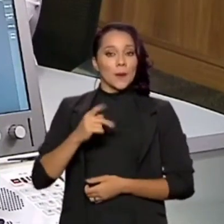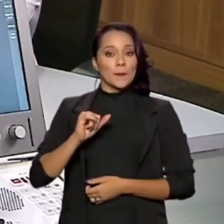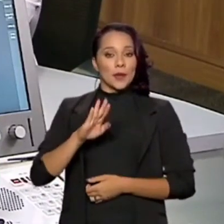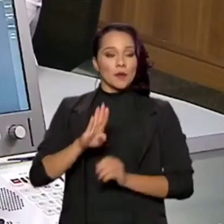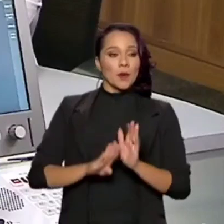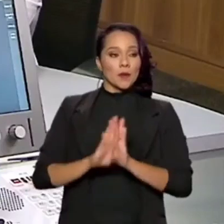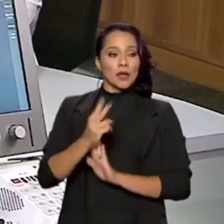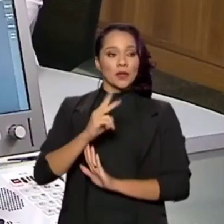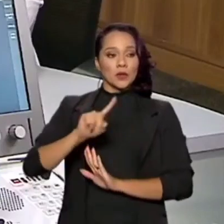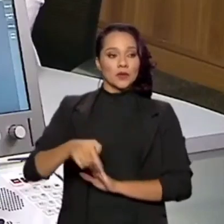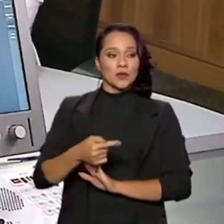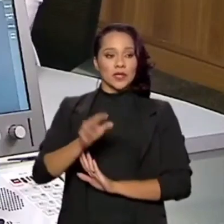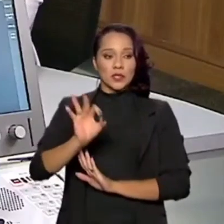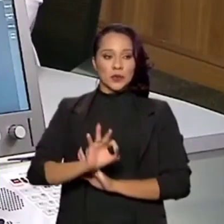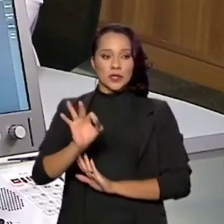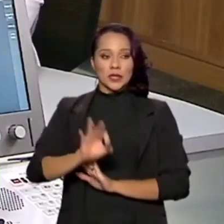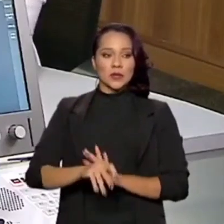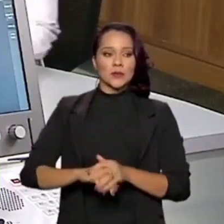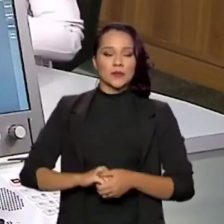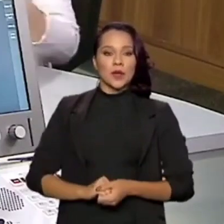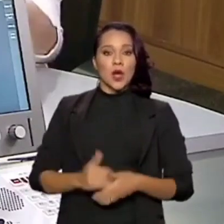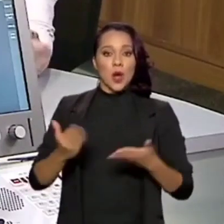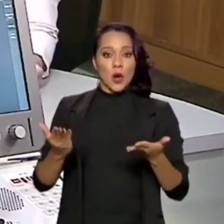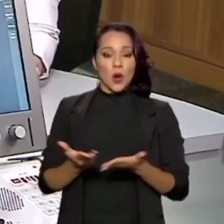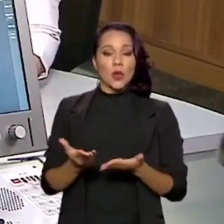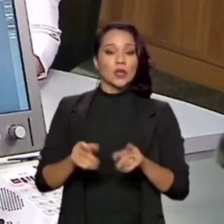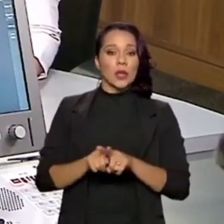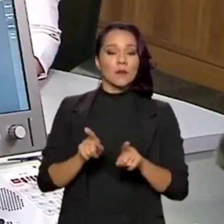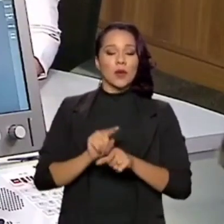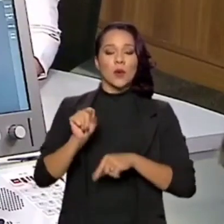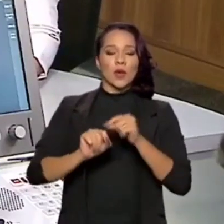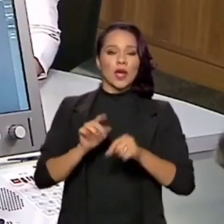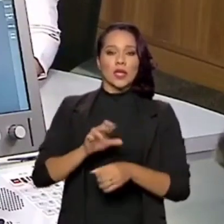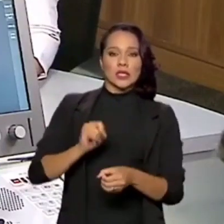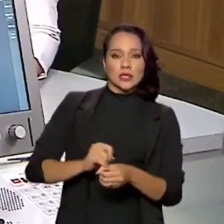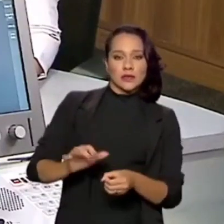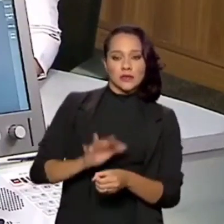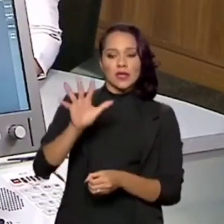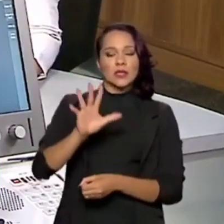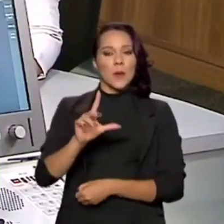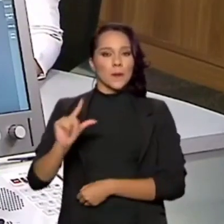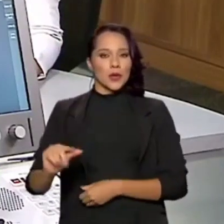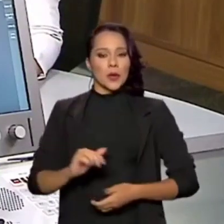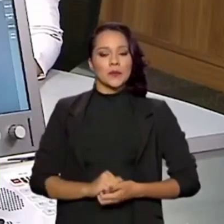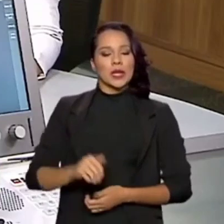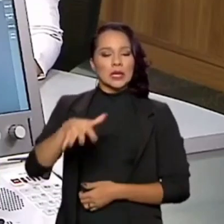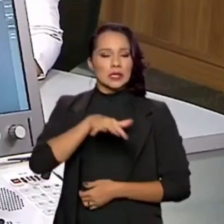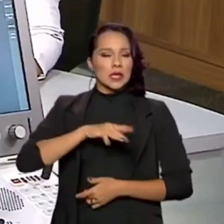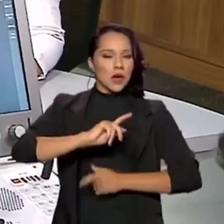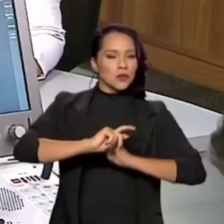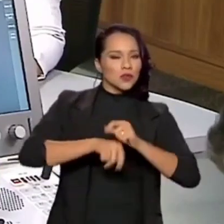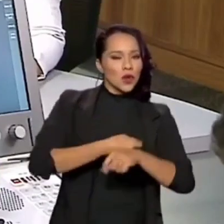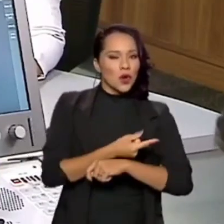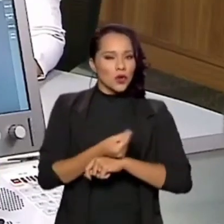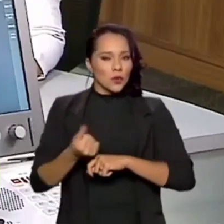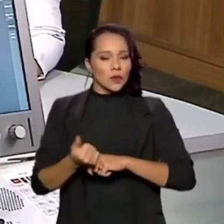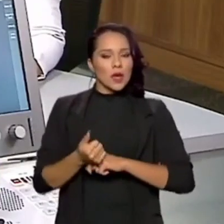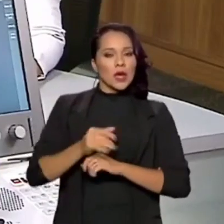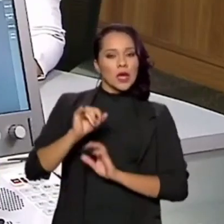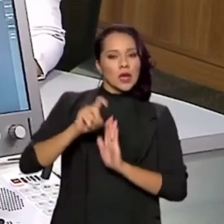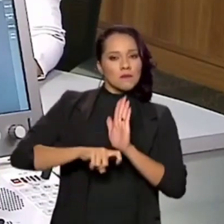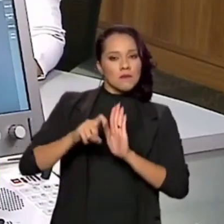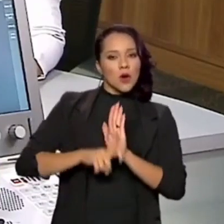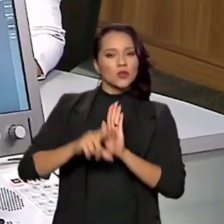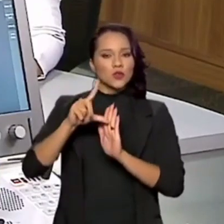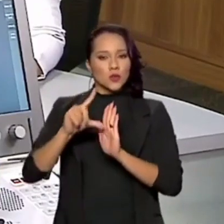para 2,7%. Projeção também é de uma inflação menor. Cenário econômico com redução de impostos,